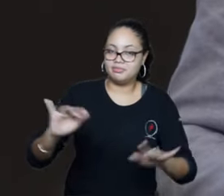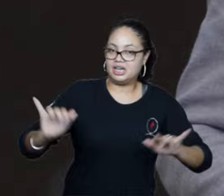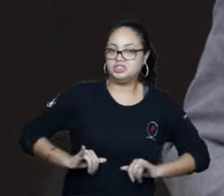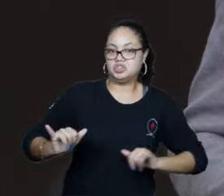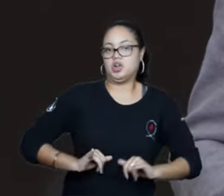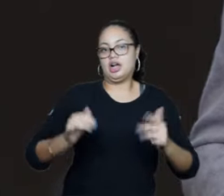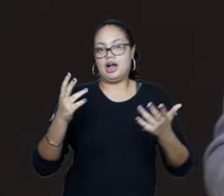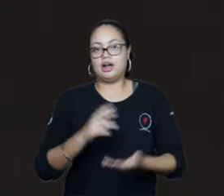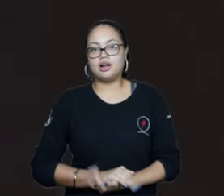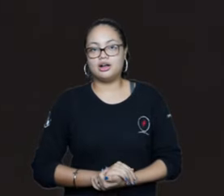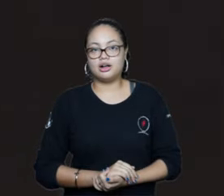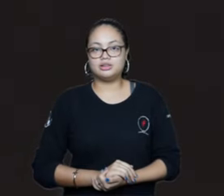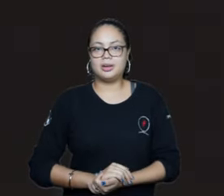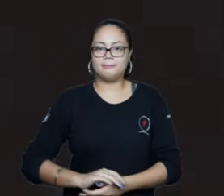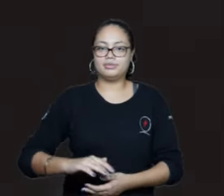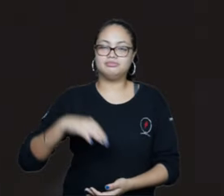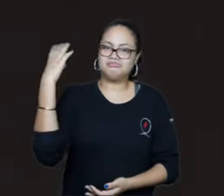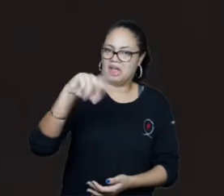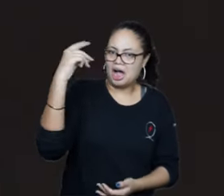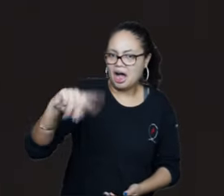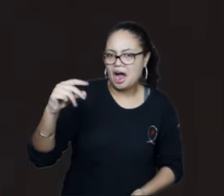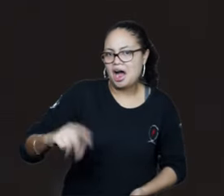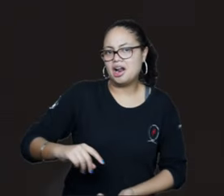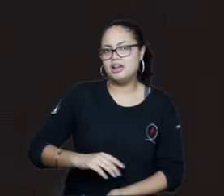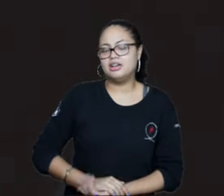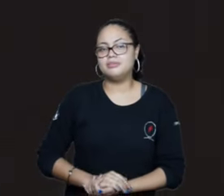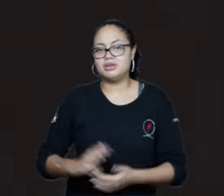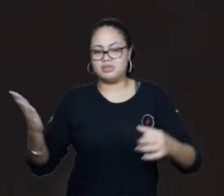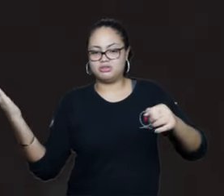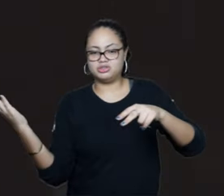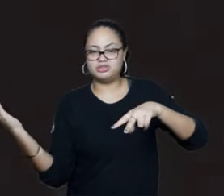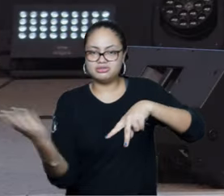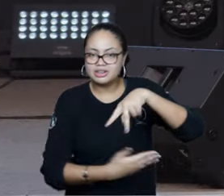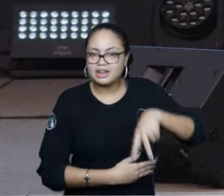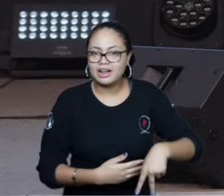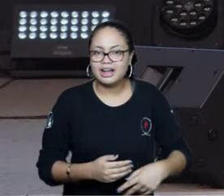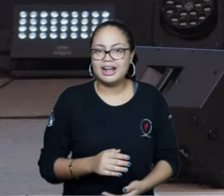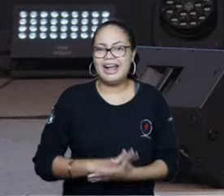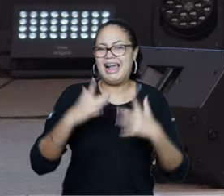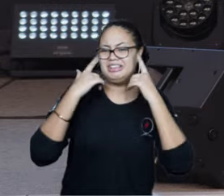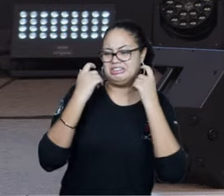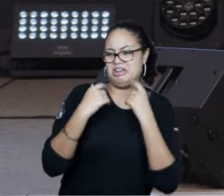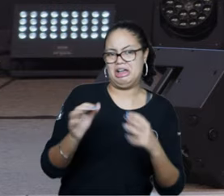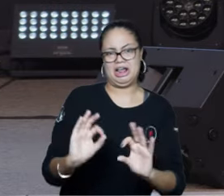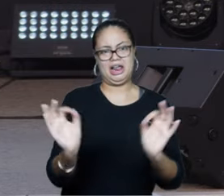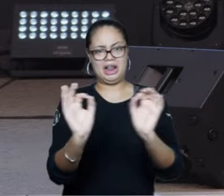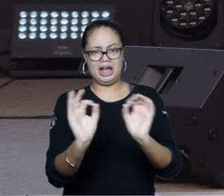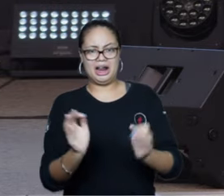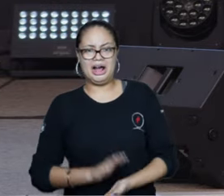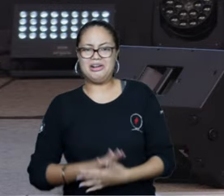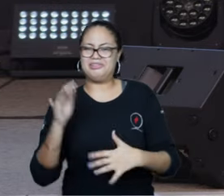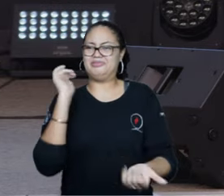toma pescoção rasteira e não chega em casa